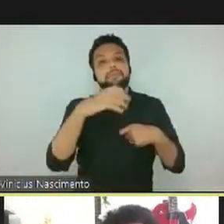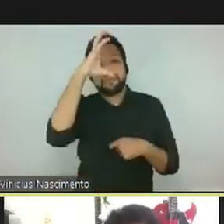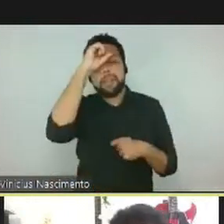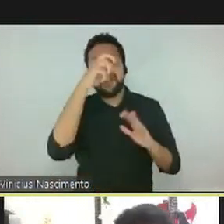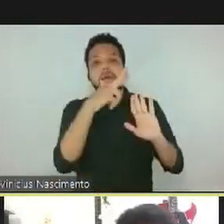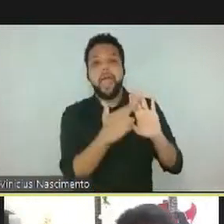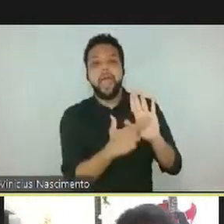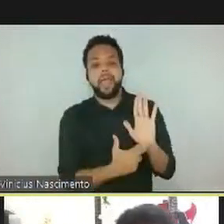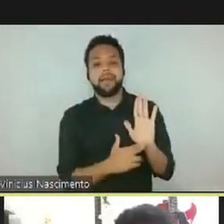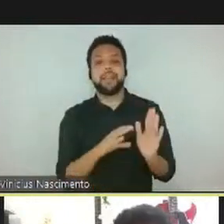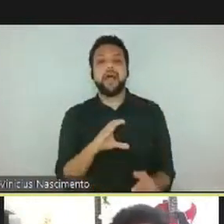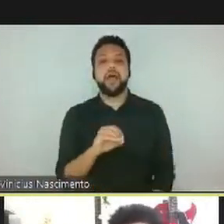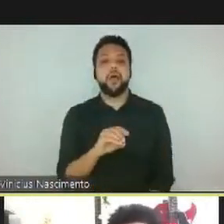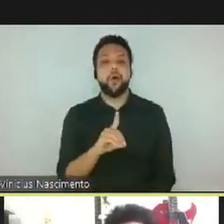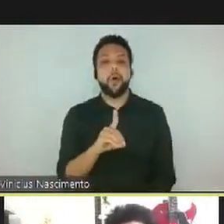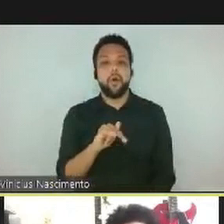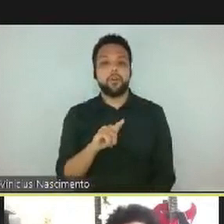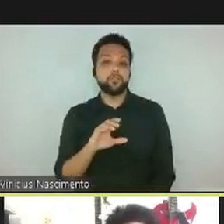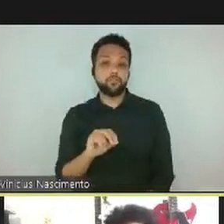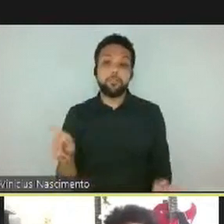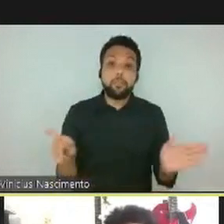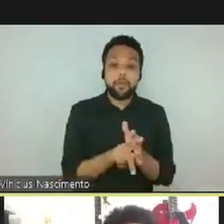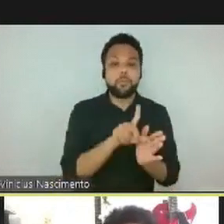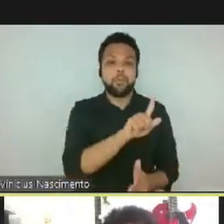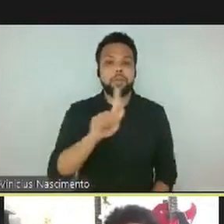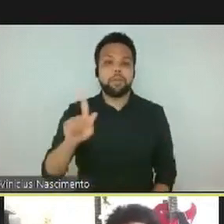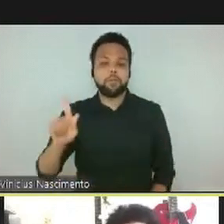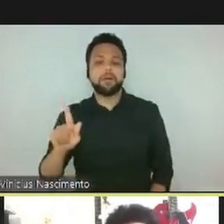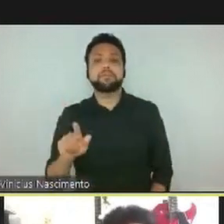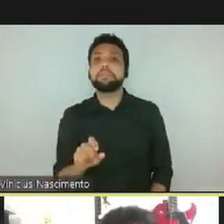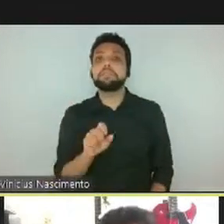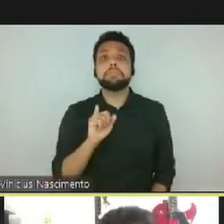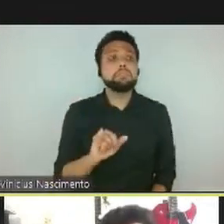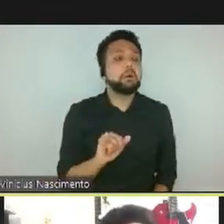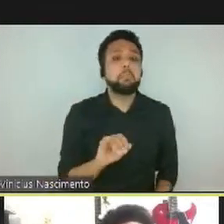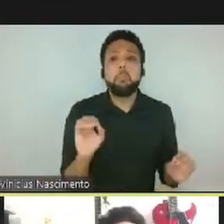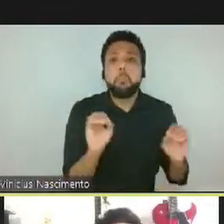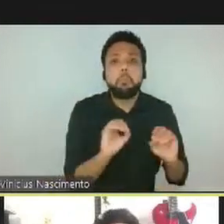tiver acesso a eles, o que eu posso ter? Eu vou